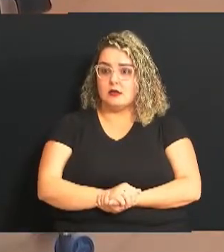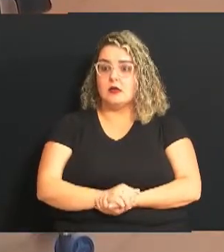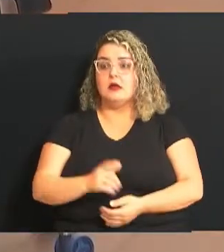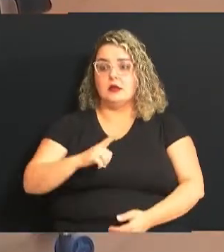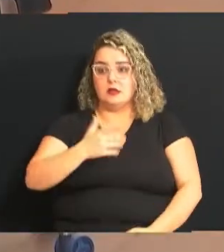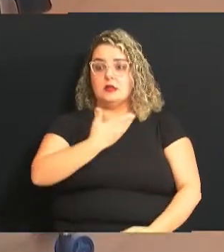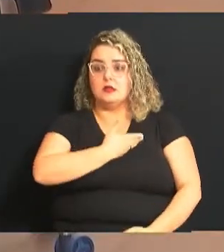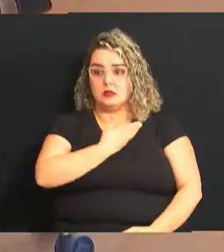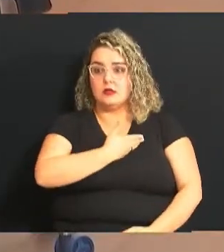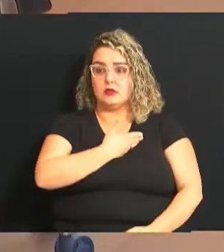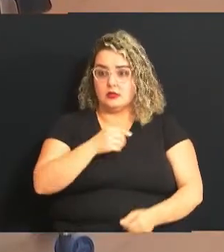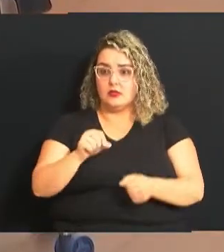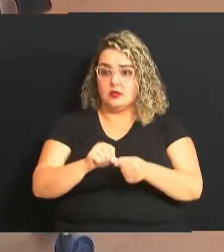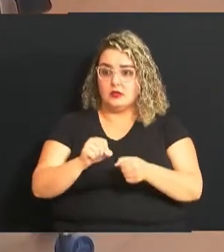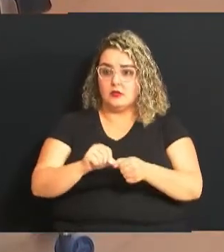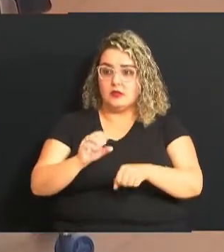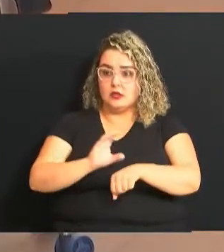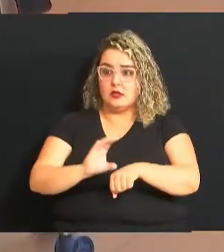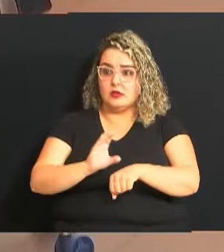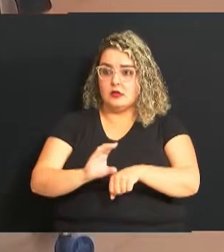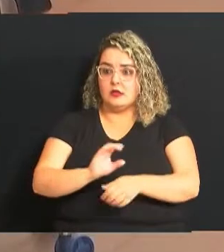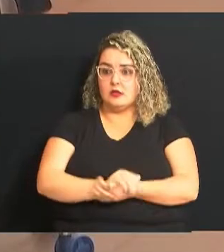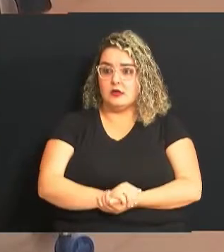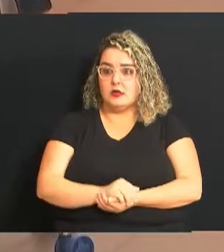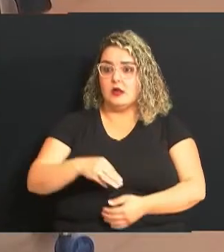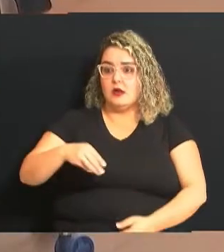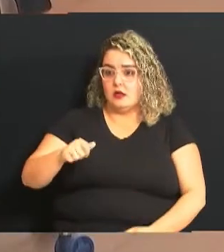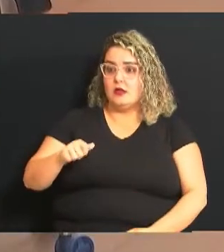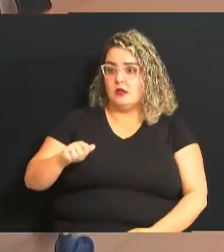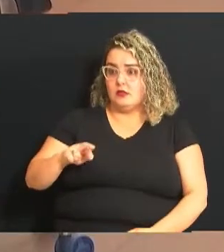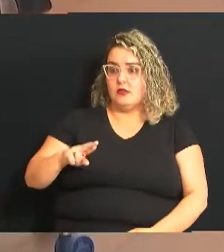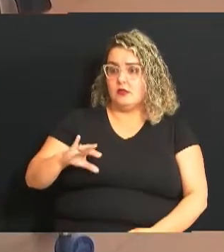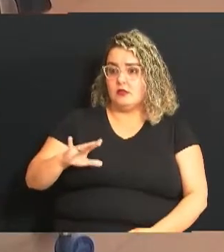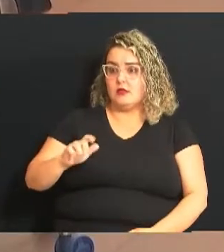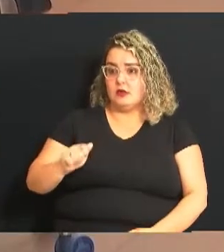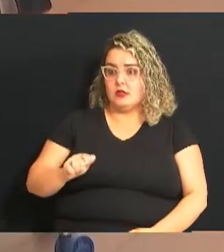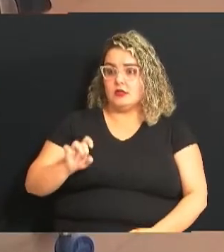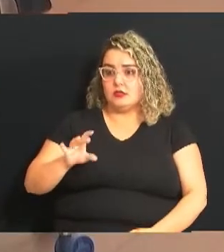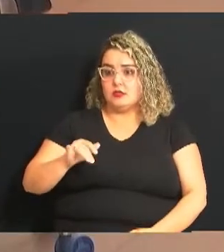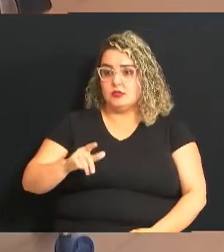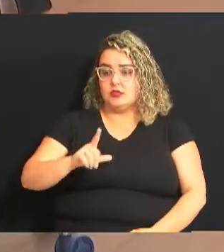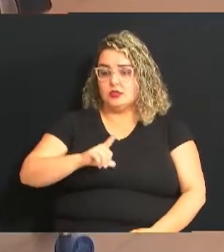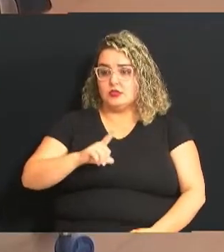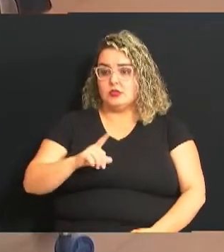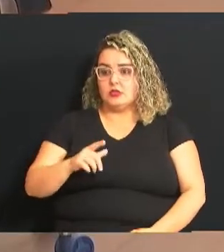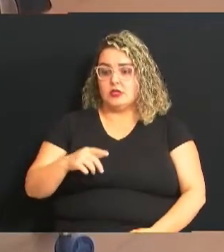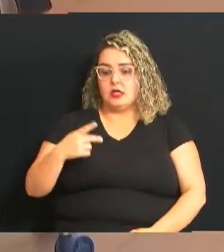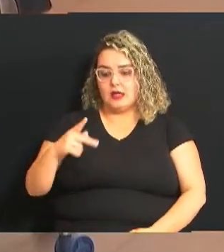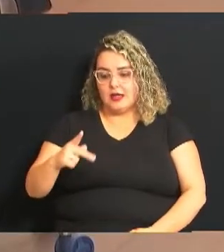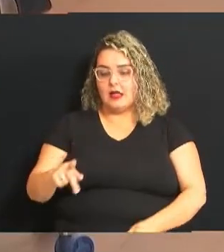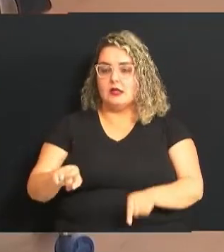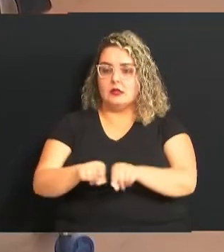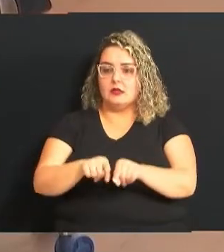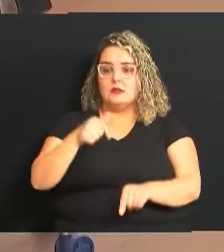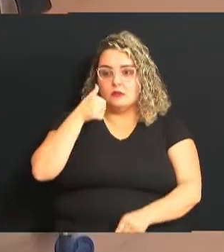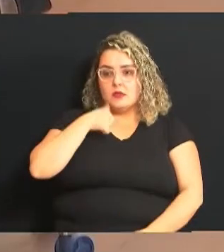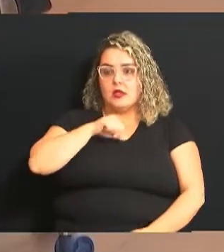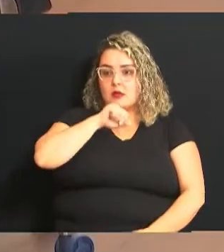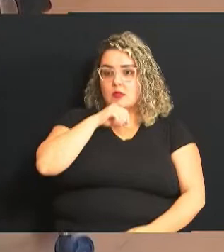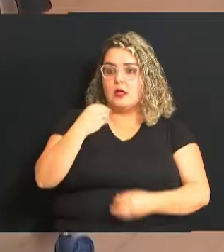minha que fez isso. A Márcia, ela só tinha ela e a mãe. Aí ela aprendeu